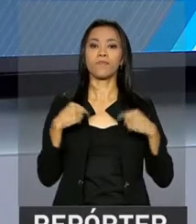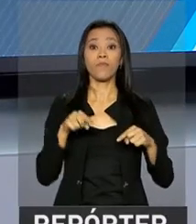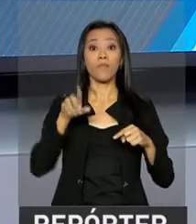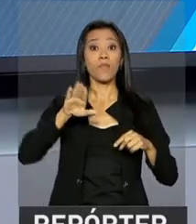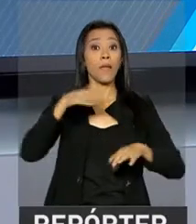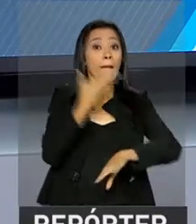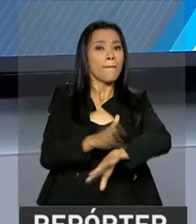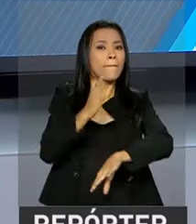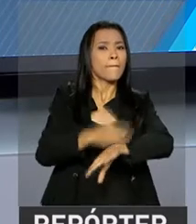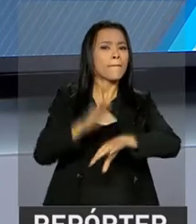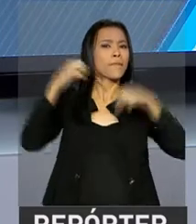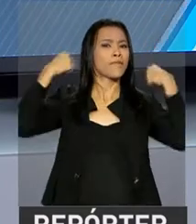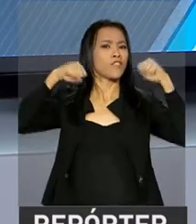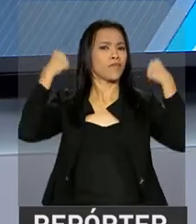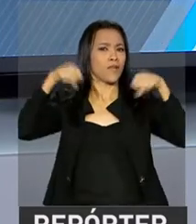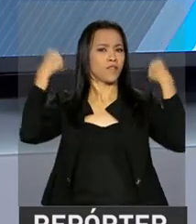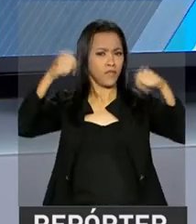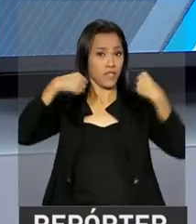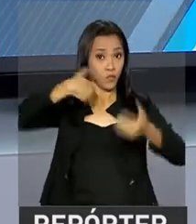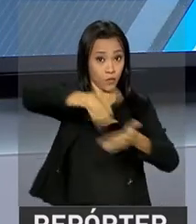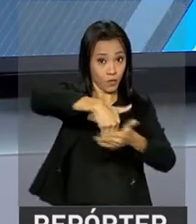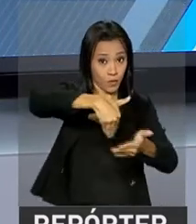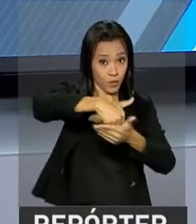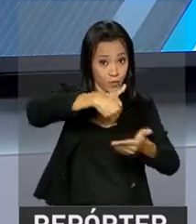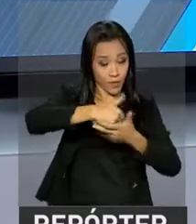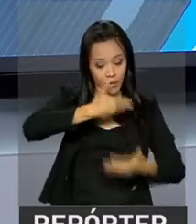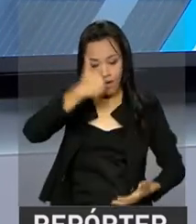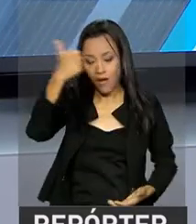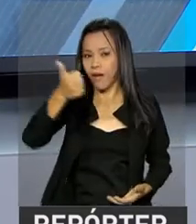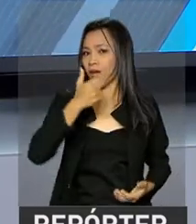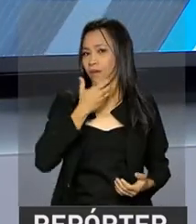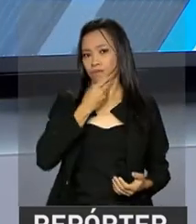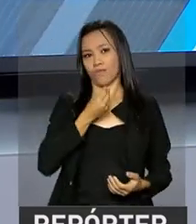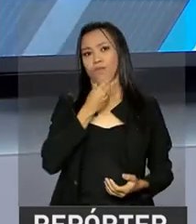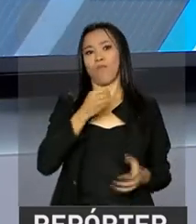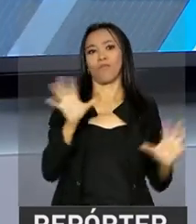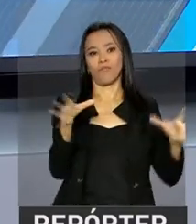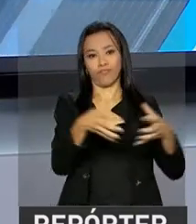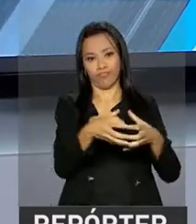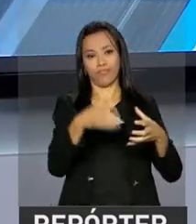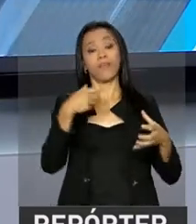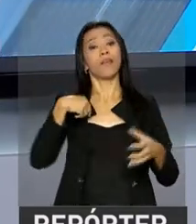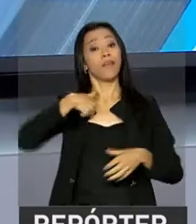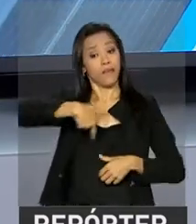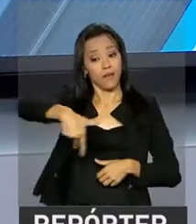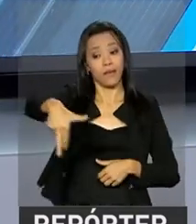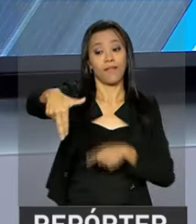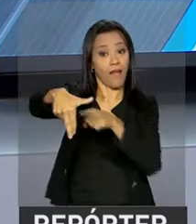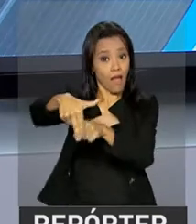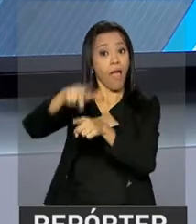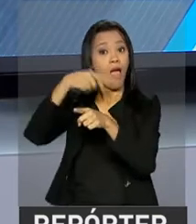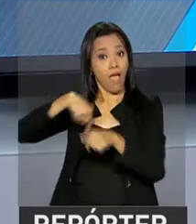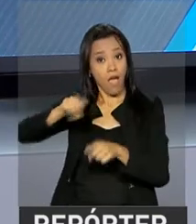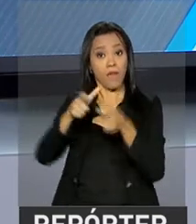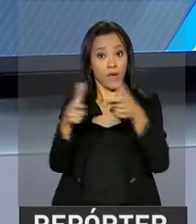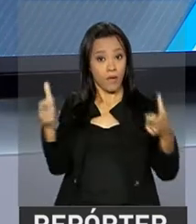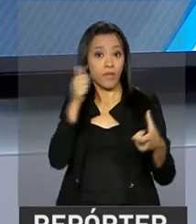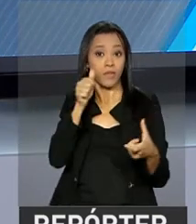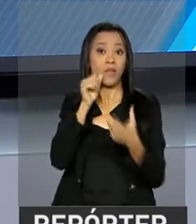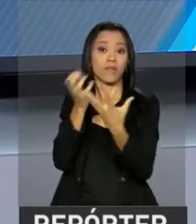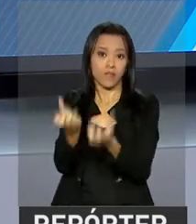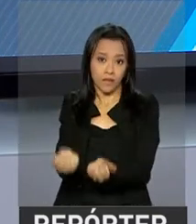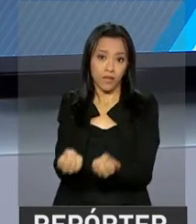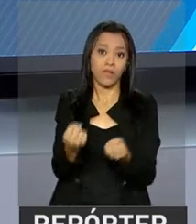exercício físico o futebol é a preferência entre os homens ea caminhada tem maior aceitação pelas mulheres uma